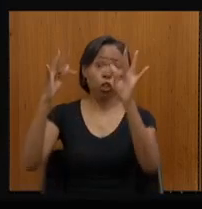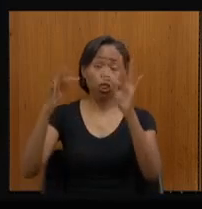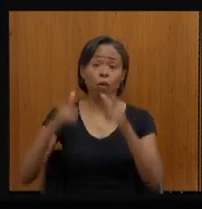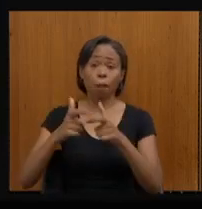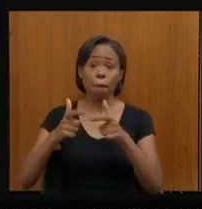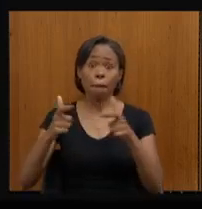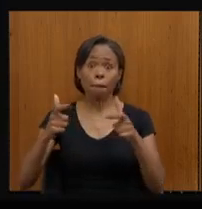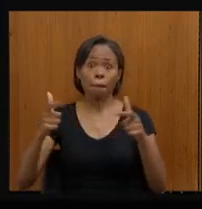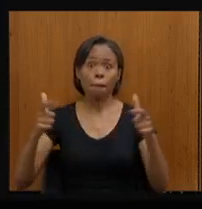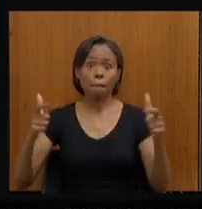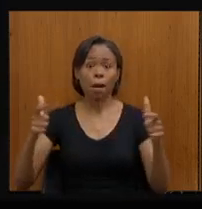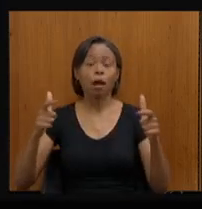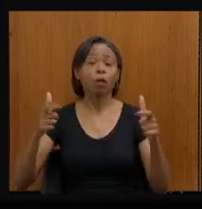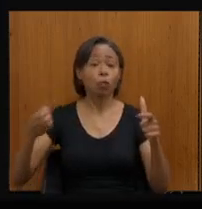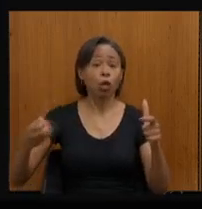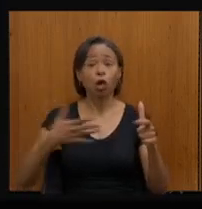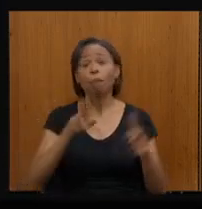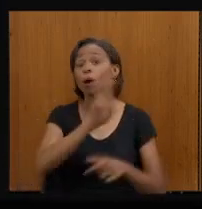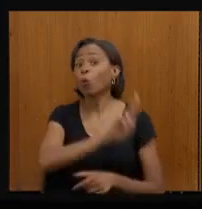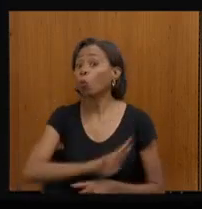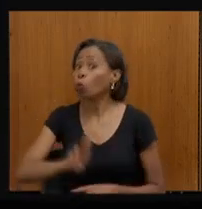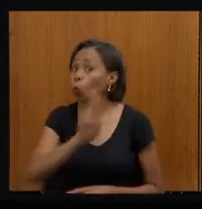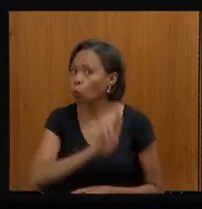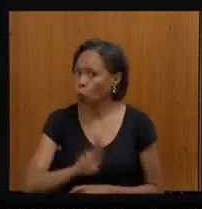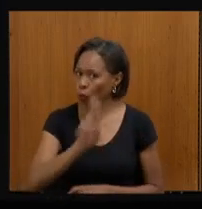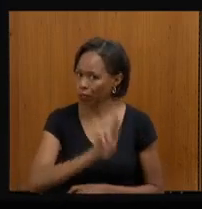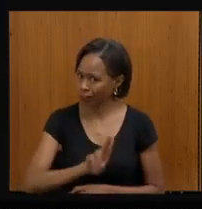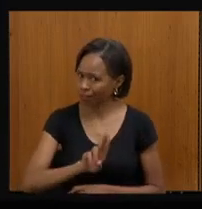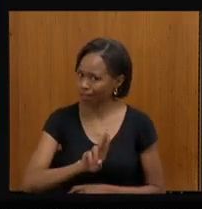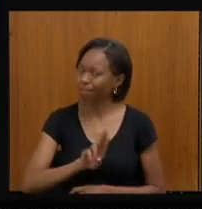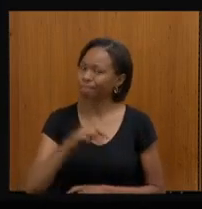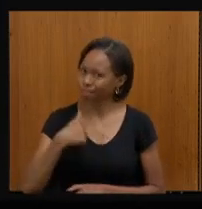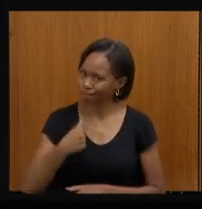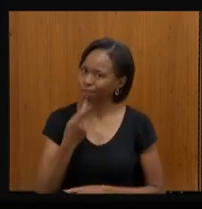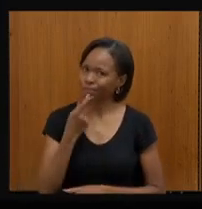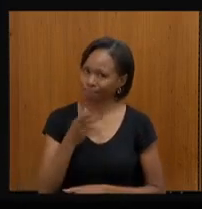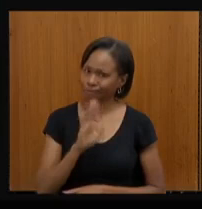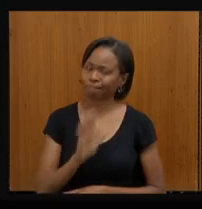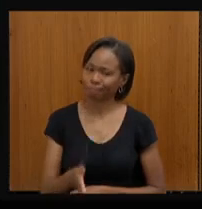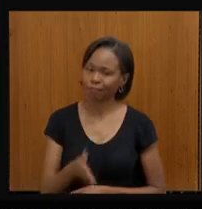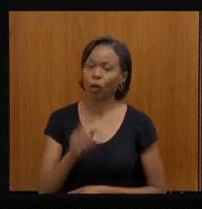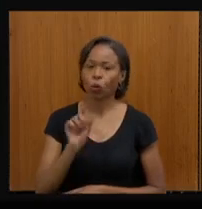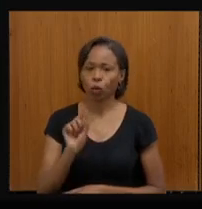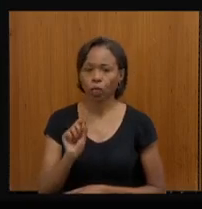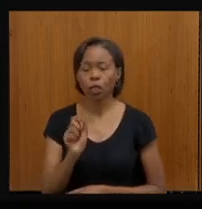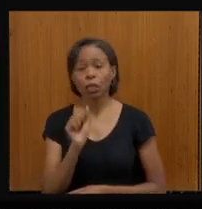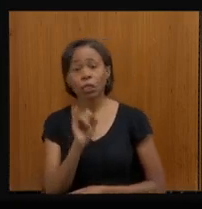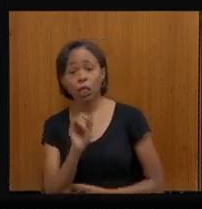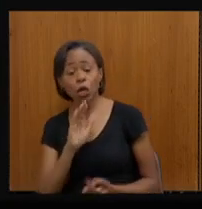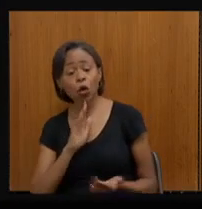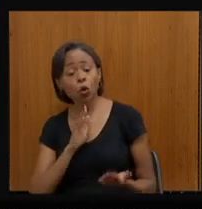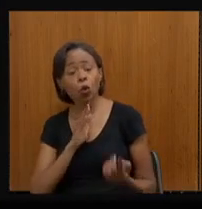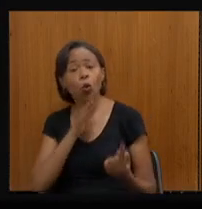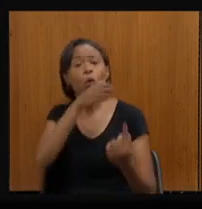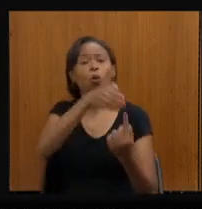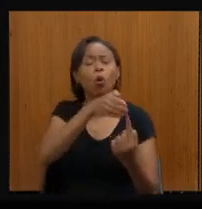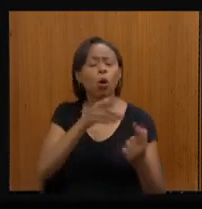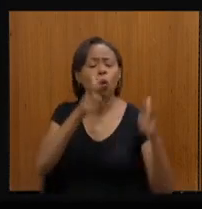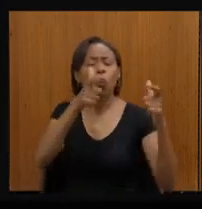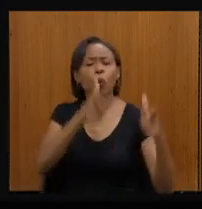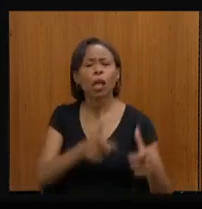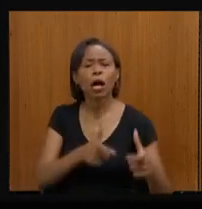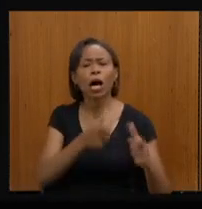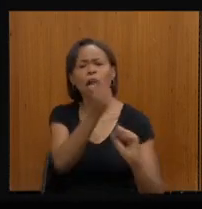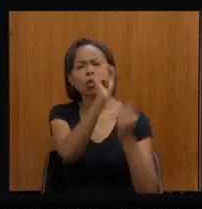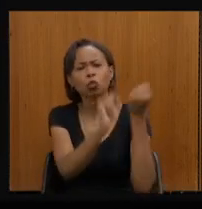instantânea e não bastam para utilização que a gente volta no que eu falei no começo Então seja um destino a indústria de